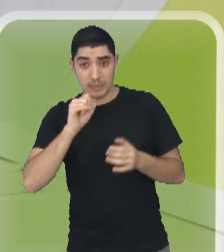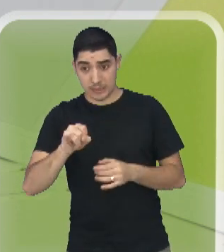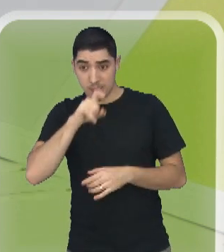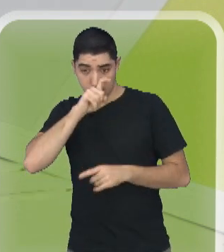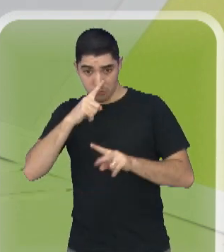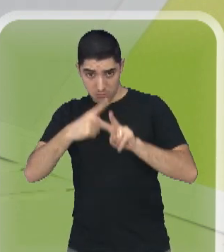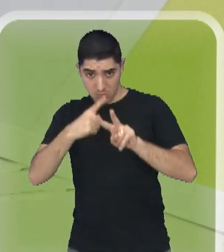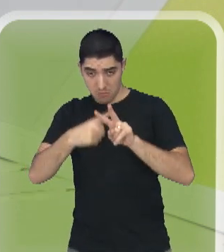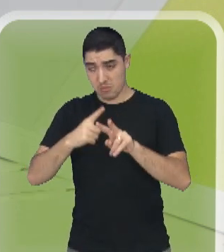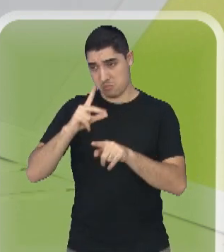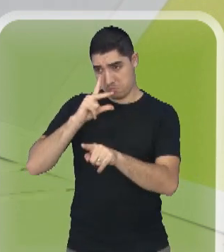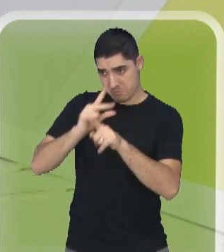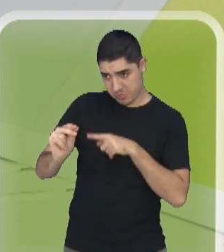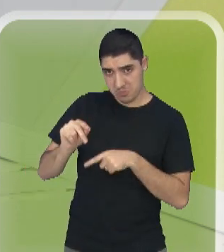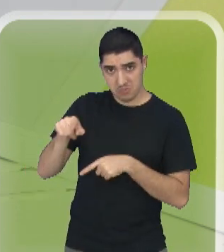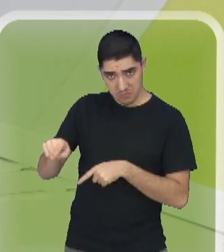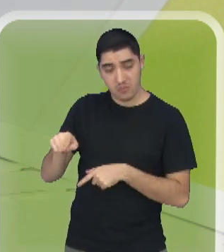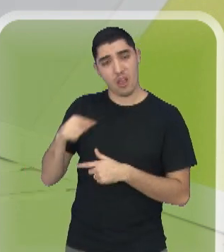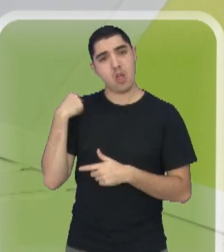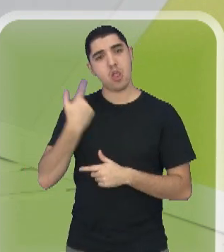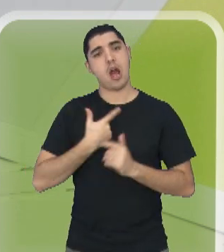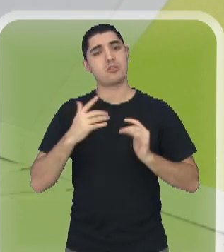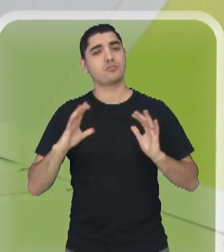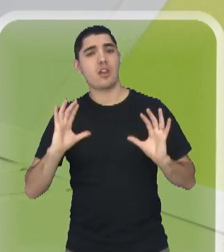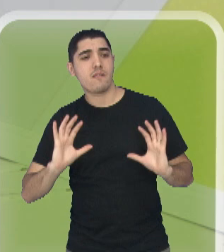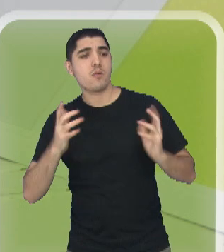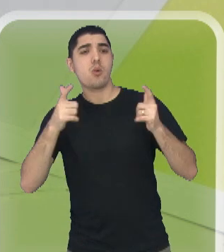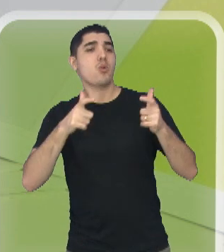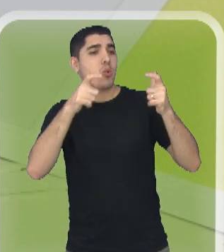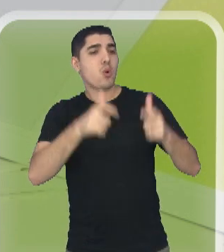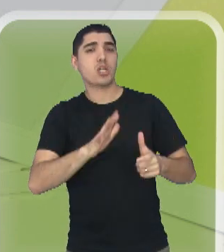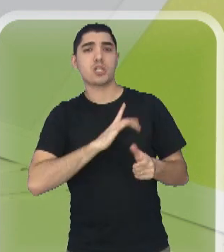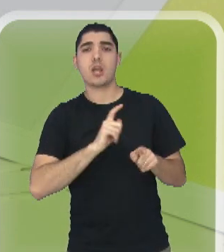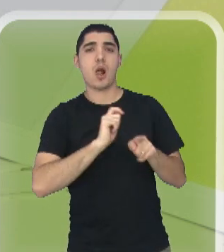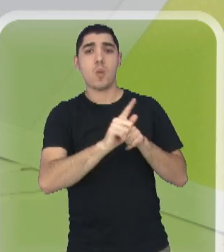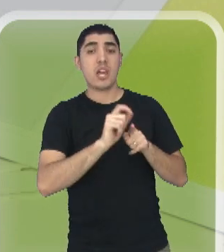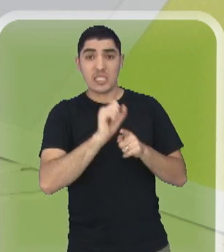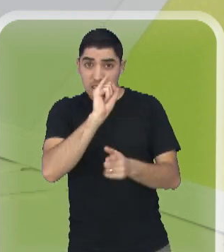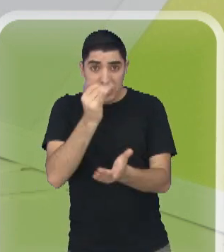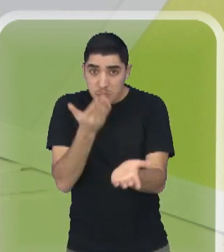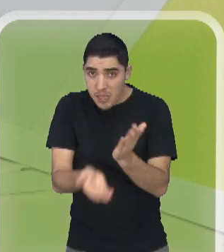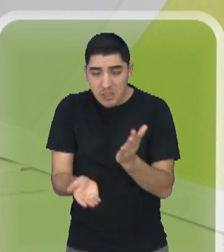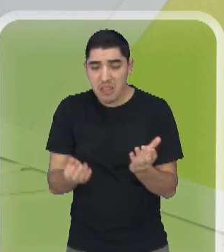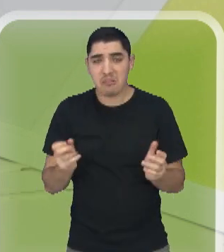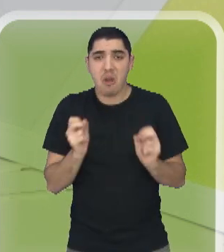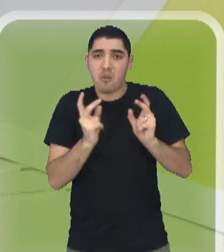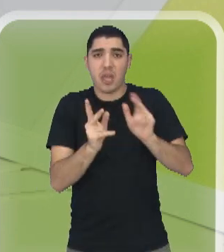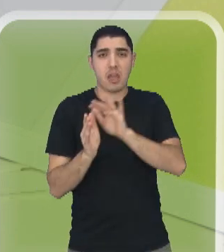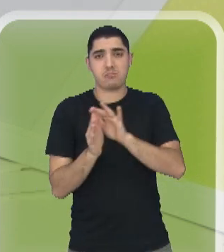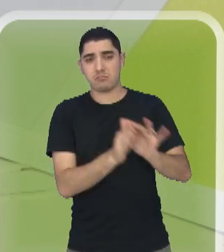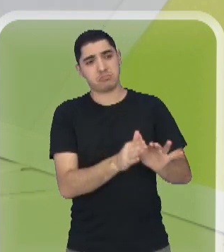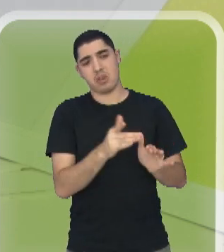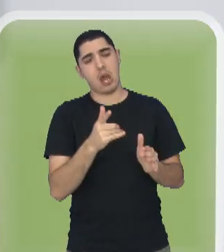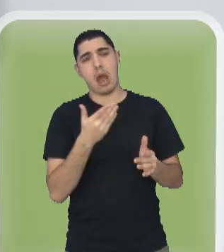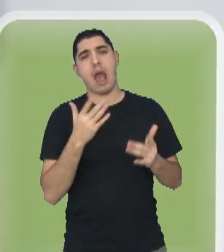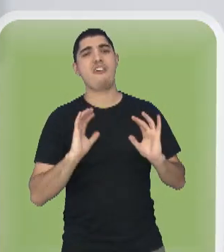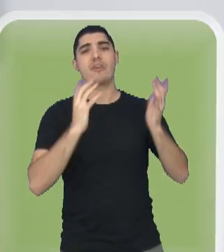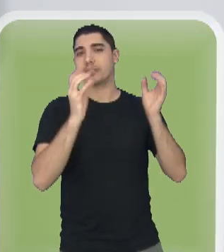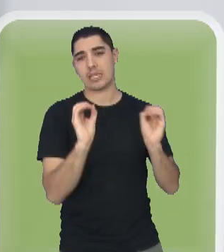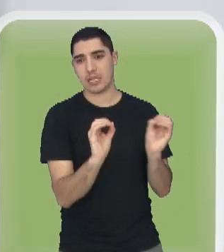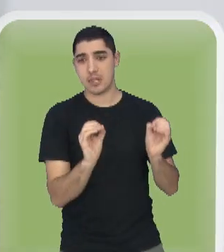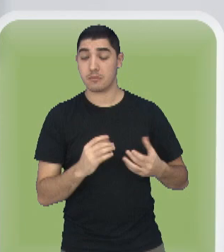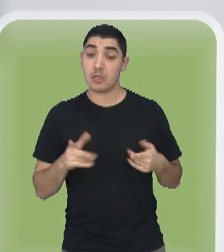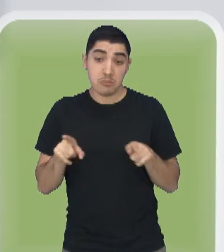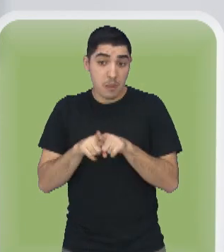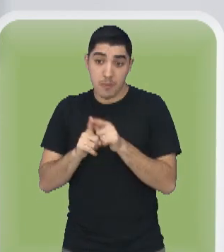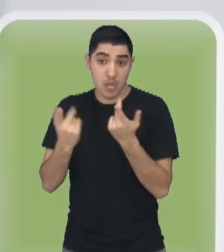campeão, merecidamente nosso time vai comemorar e tem um local alugado. Se perder, ninguém comemora nada. Exatamente. Pronto, acabou. É normal assim isso aí. Assim como a festa aqui em São